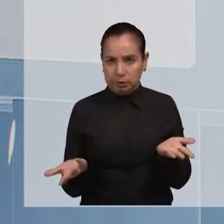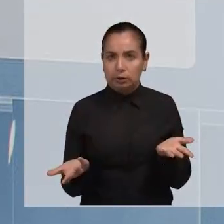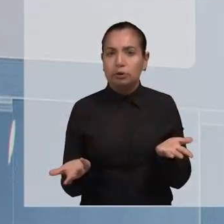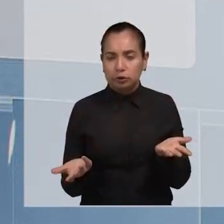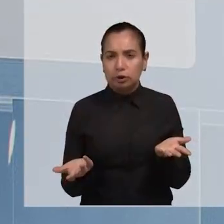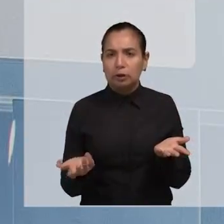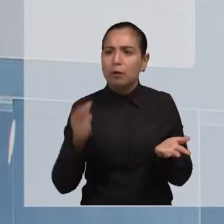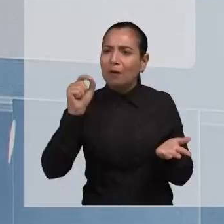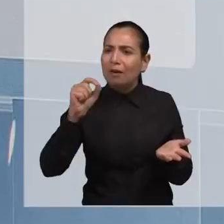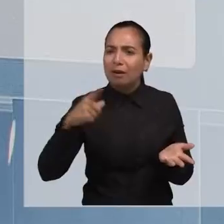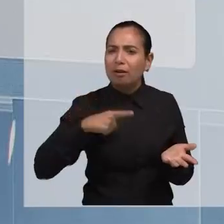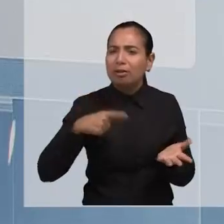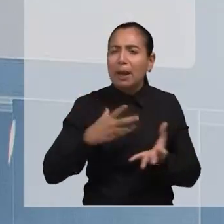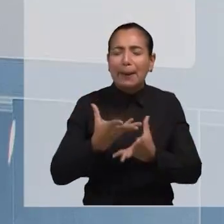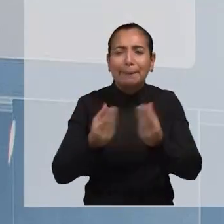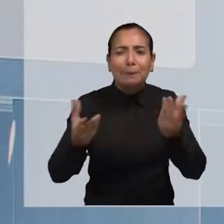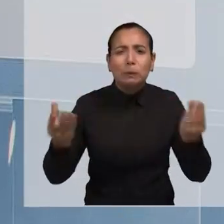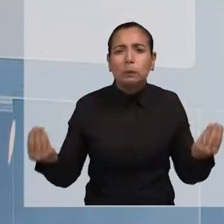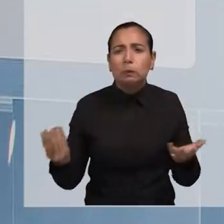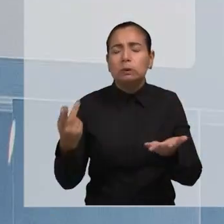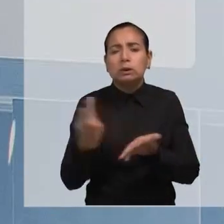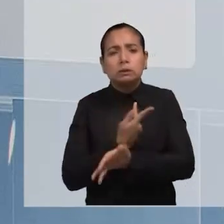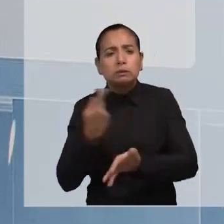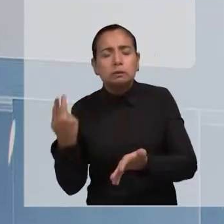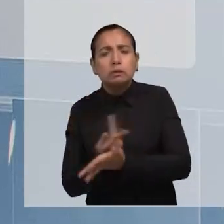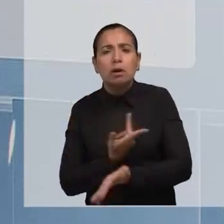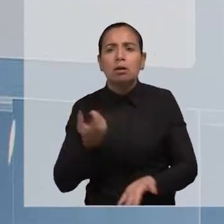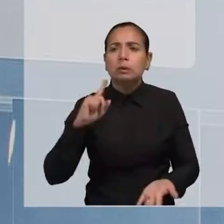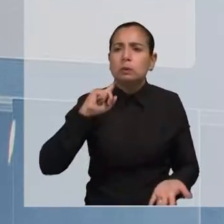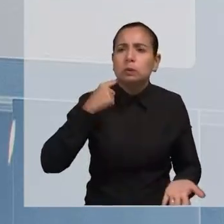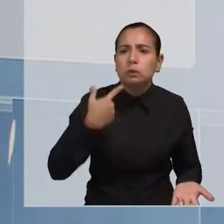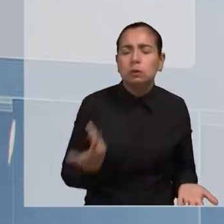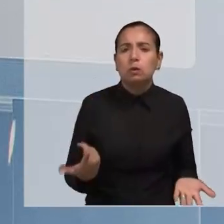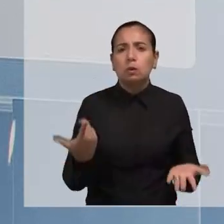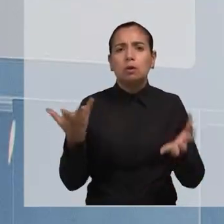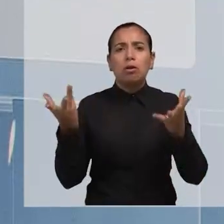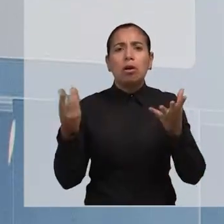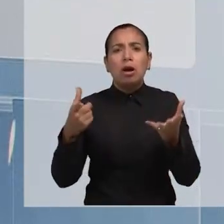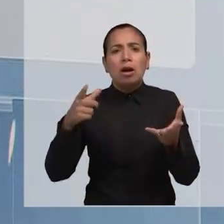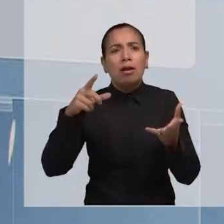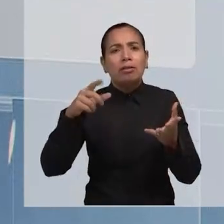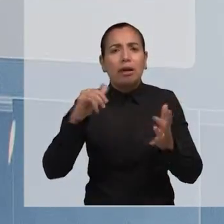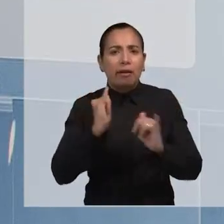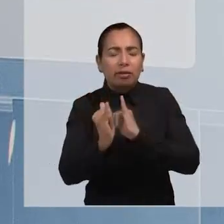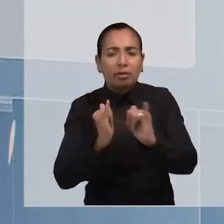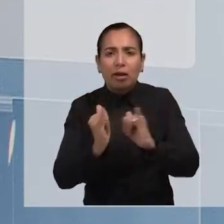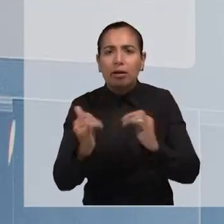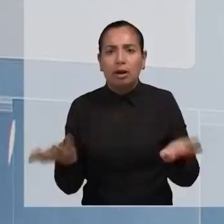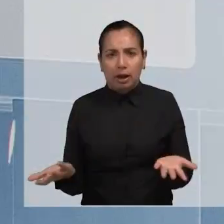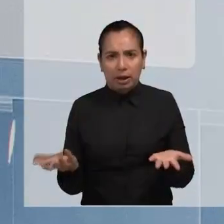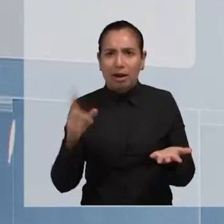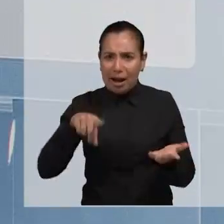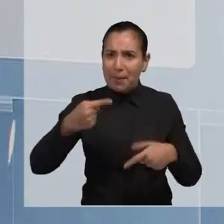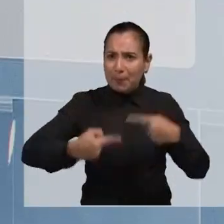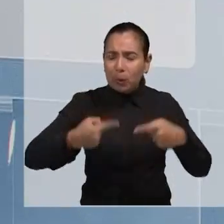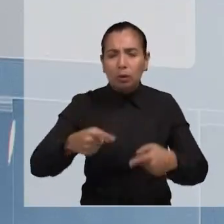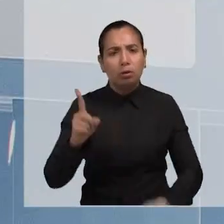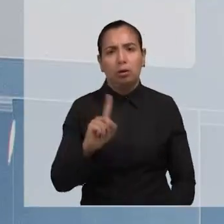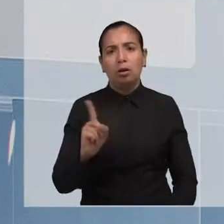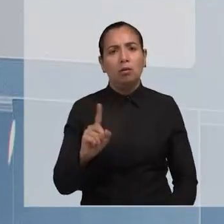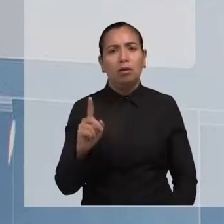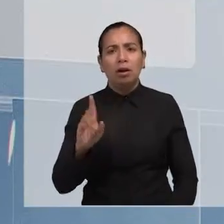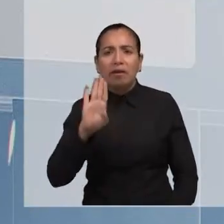nesse mar de lama, nessa sujeira que é essa internet em relação a... Isso não é politização, não. Isso é